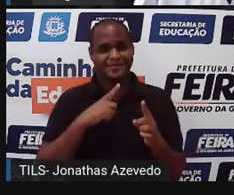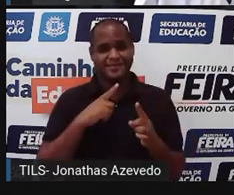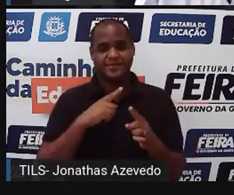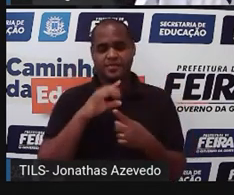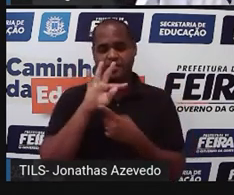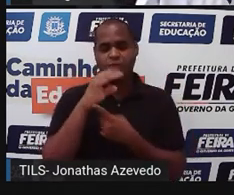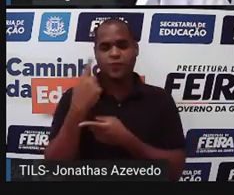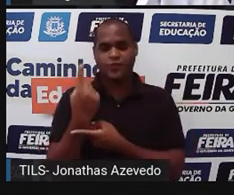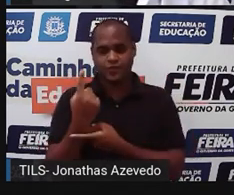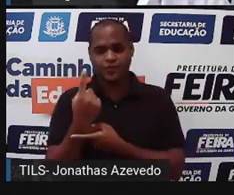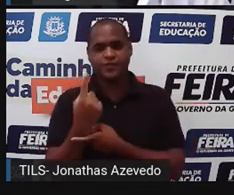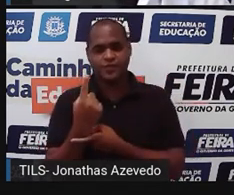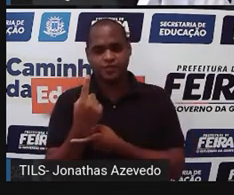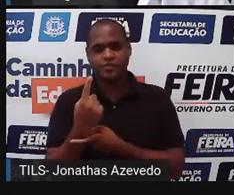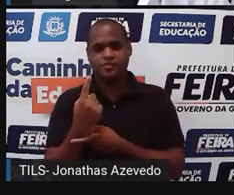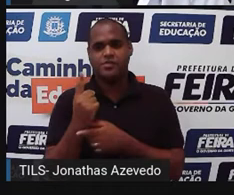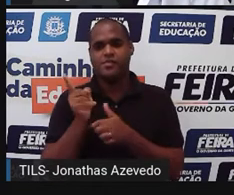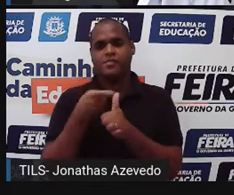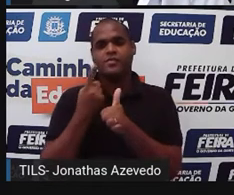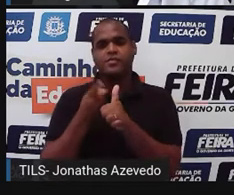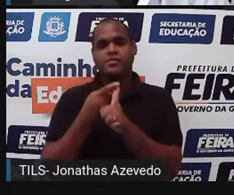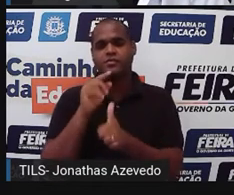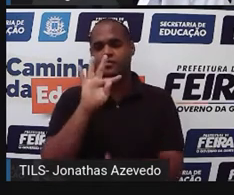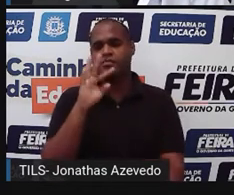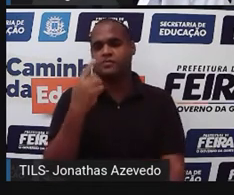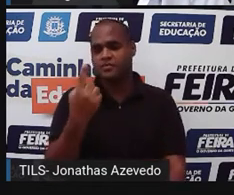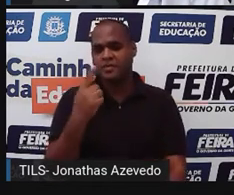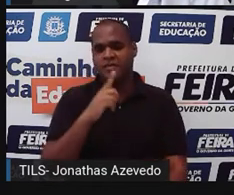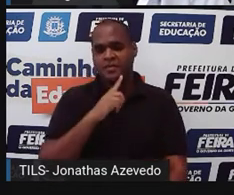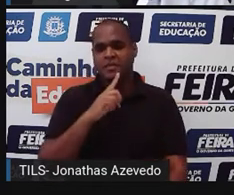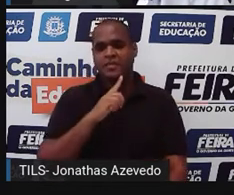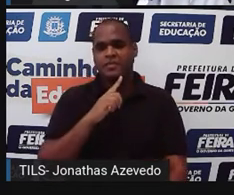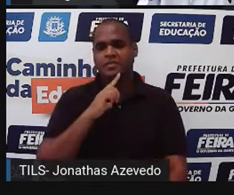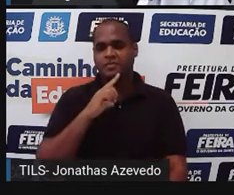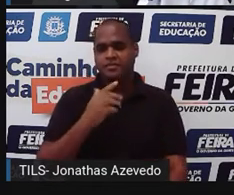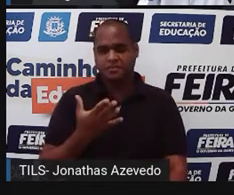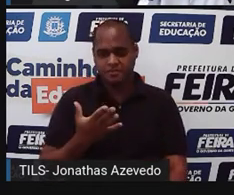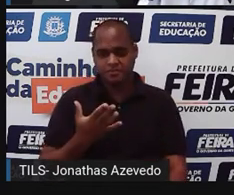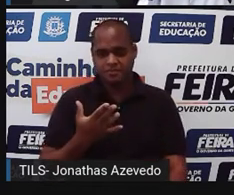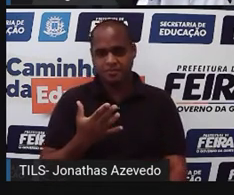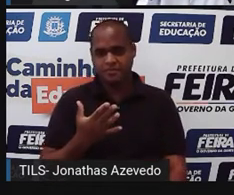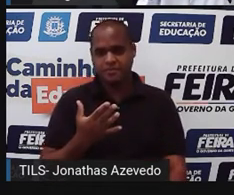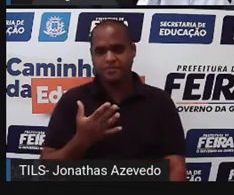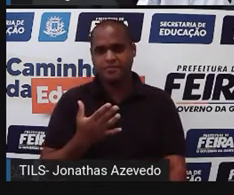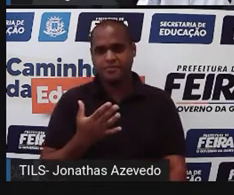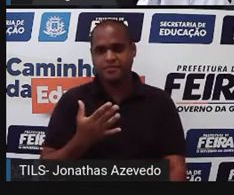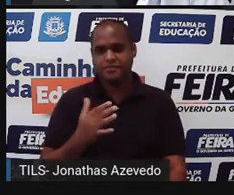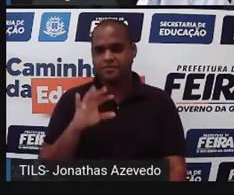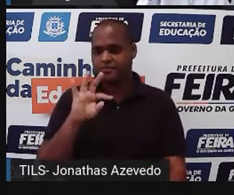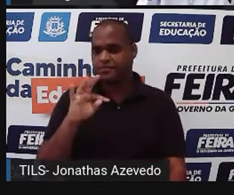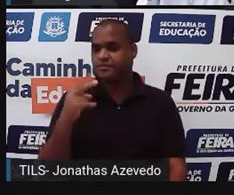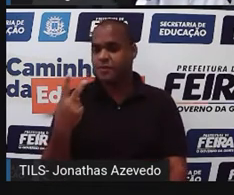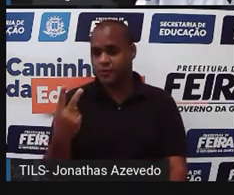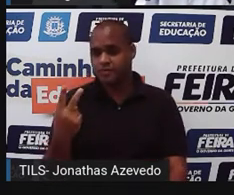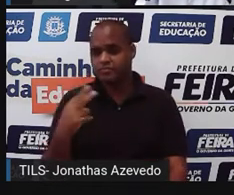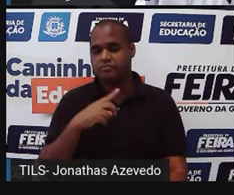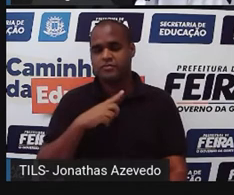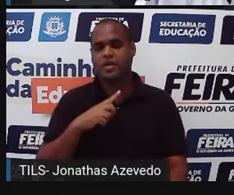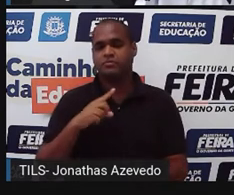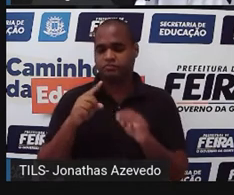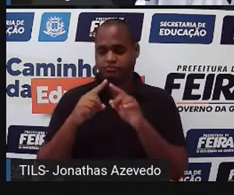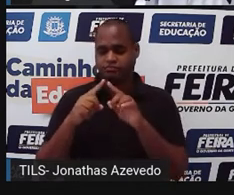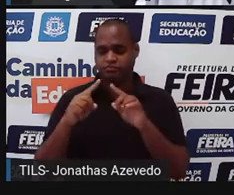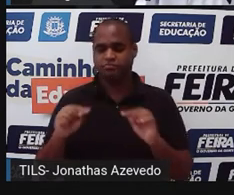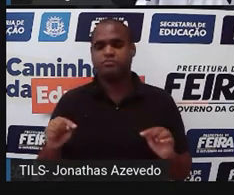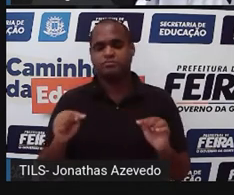para chamar esse triângulo aqui de triângulo 1 o e coloquei aqui no T2